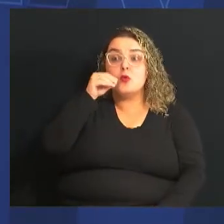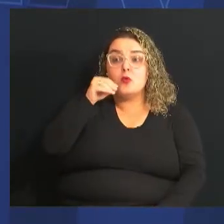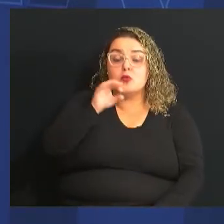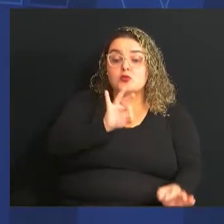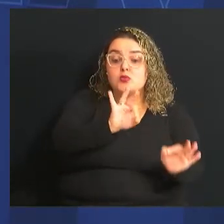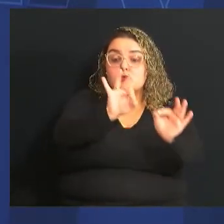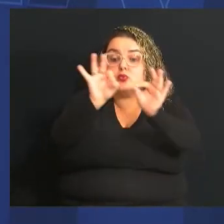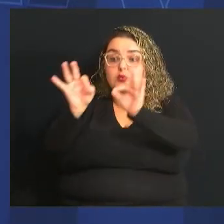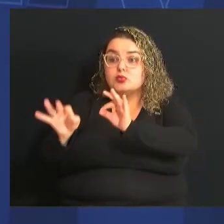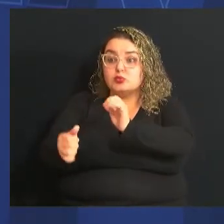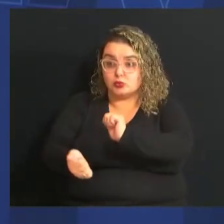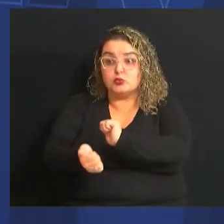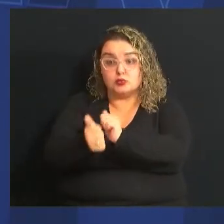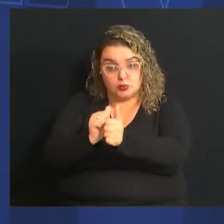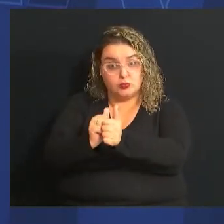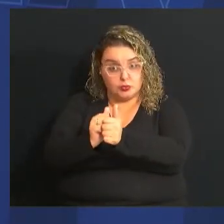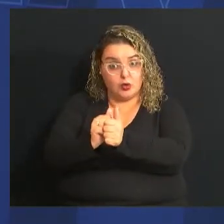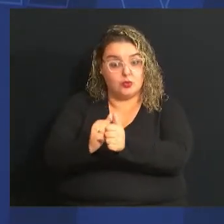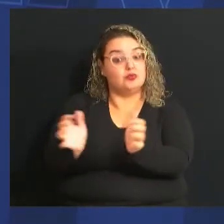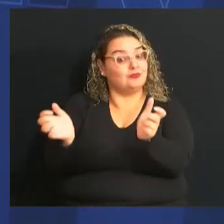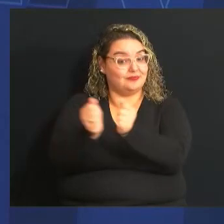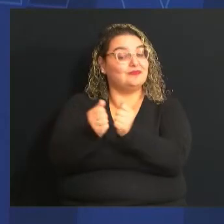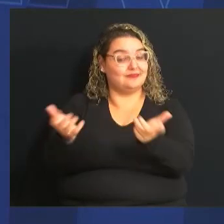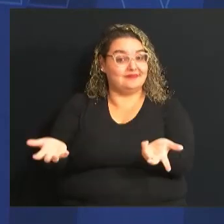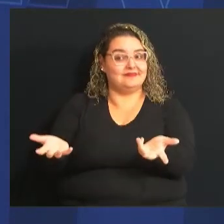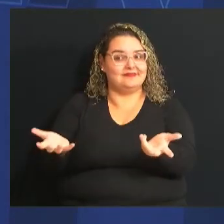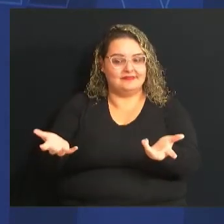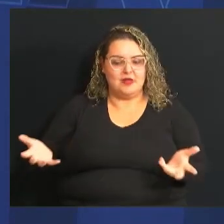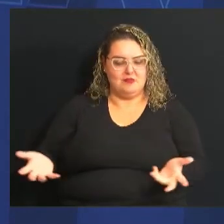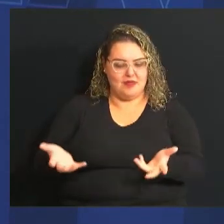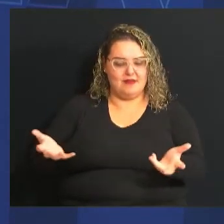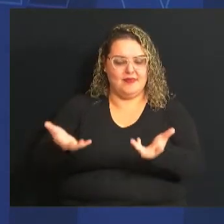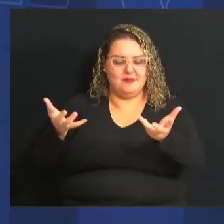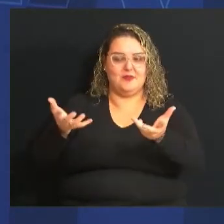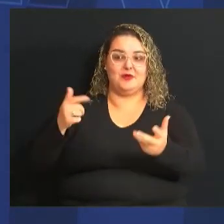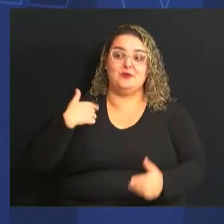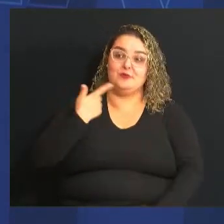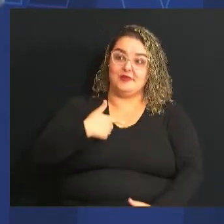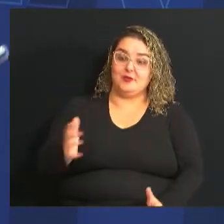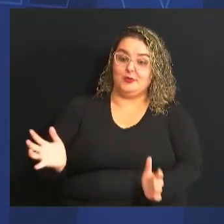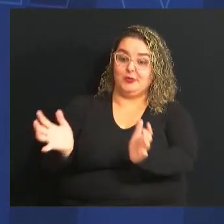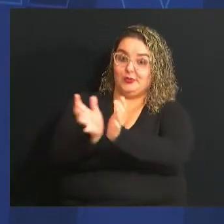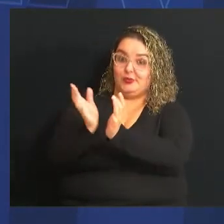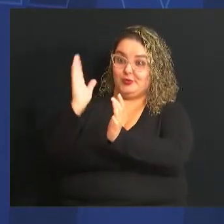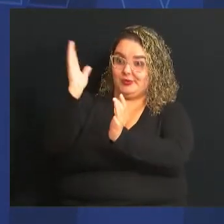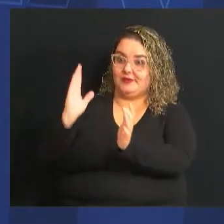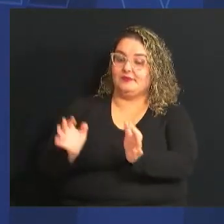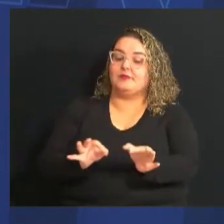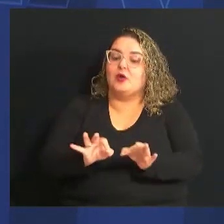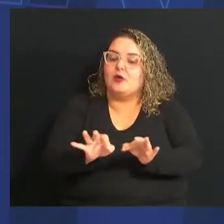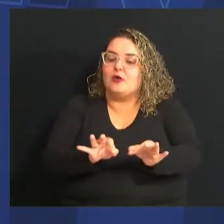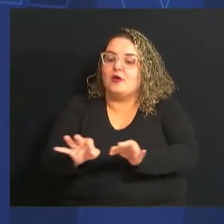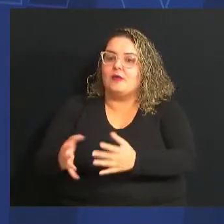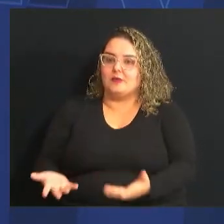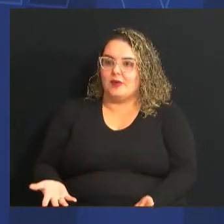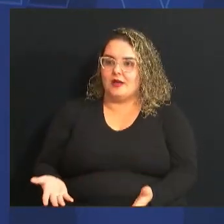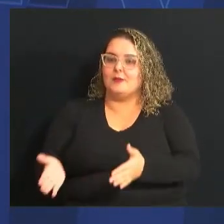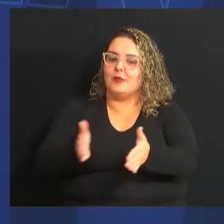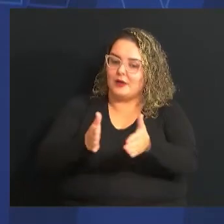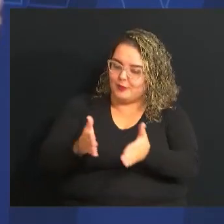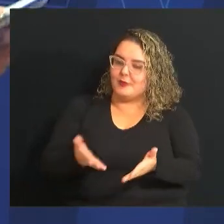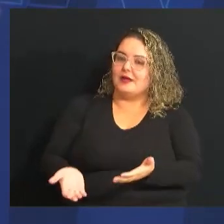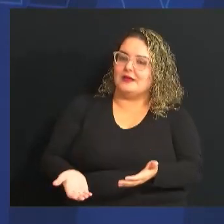que vão assistir a esses filmes, e a Prefeitura ainda vai divulgar quais serão os títulos aí com esse tema natalino. Mas